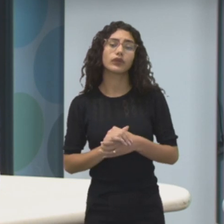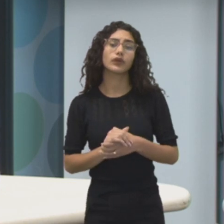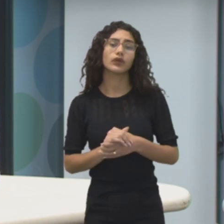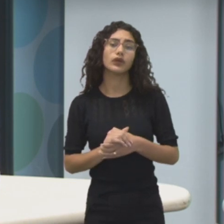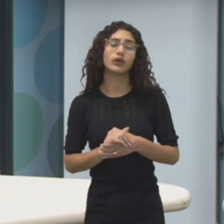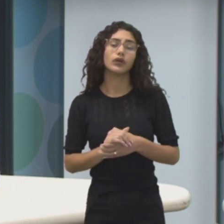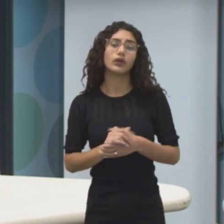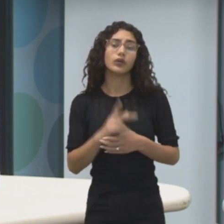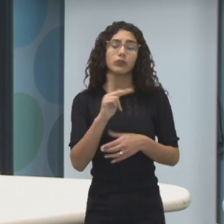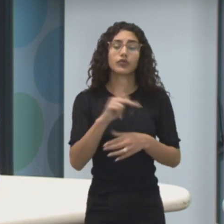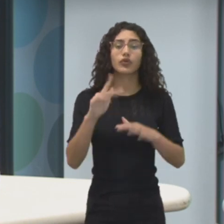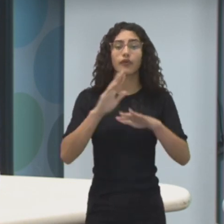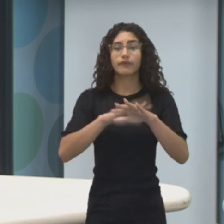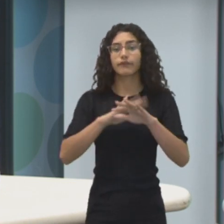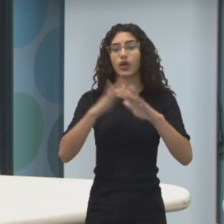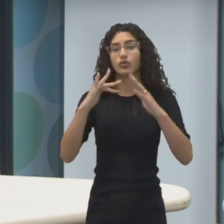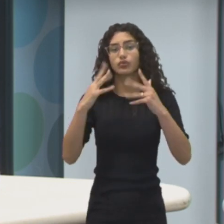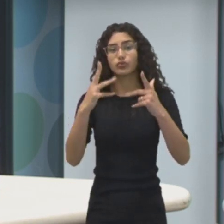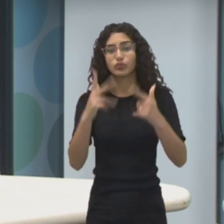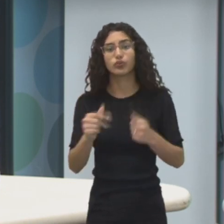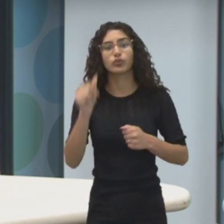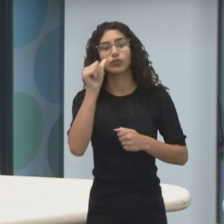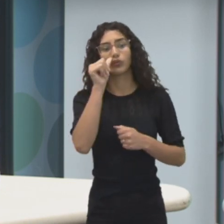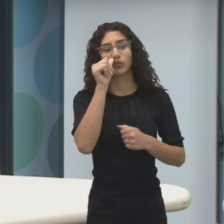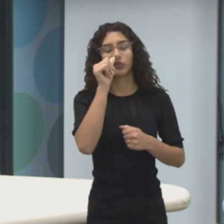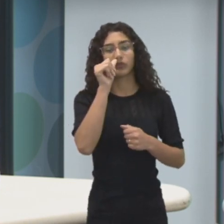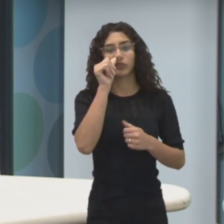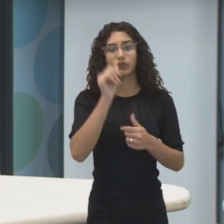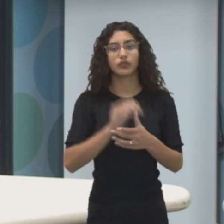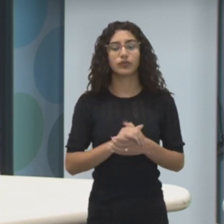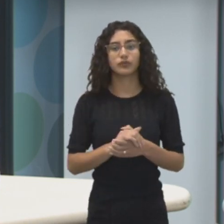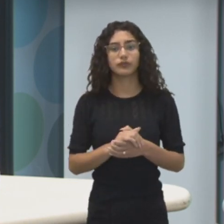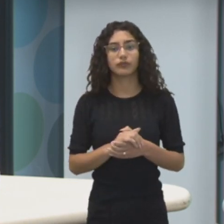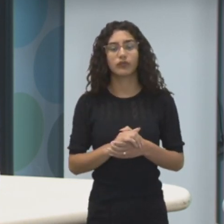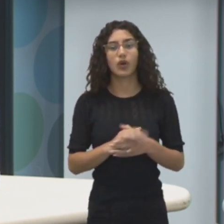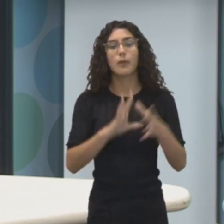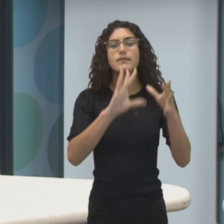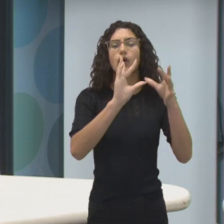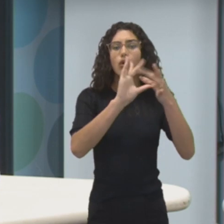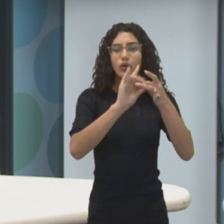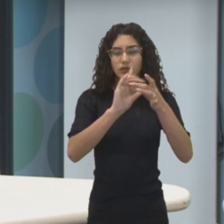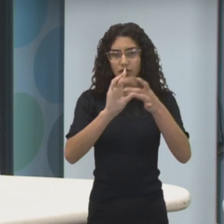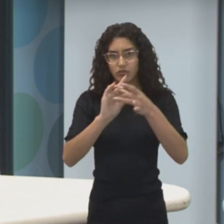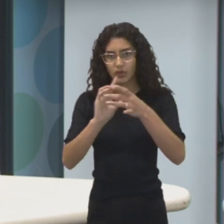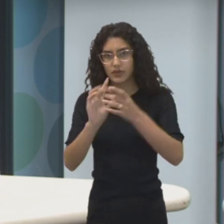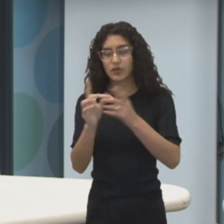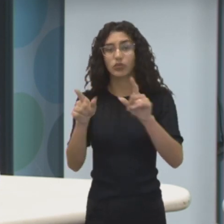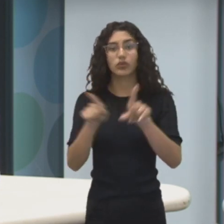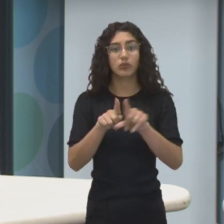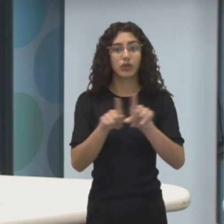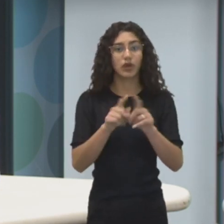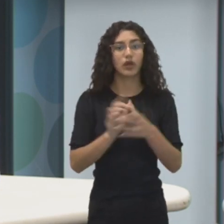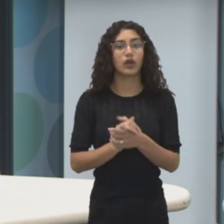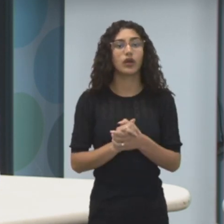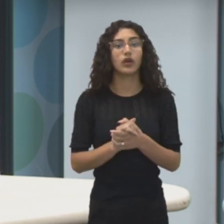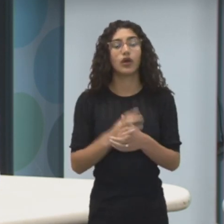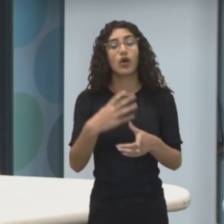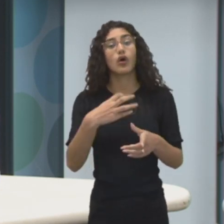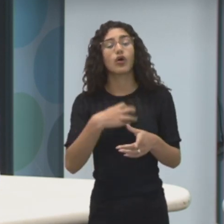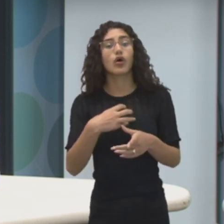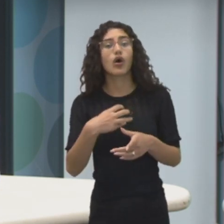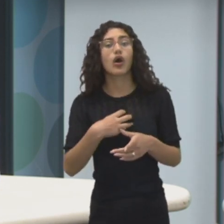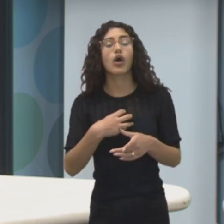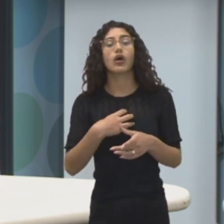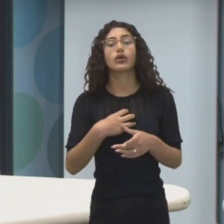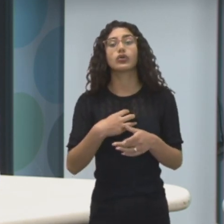faz todo um apanhado, né? Ou seja, uma contextualização dos itens filosóficos